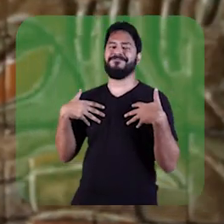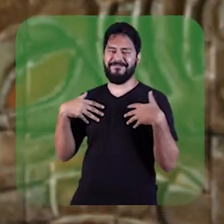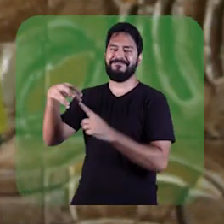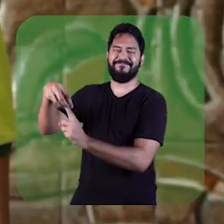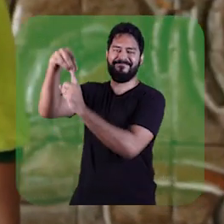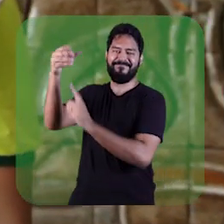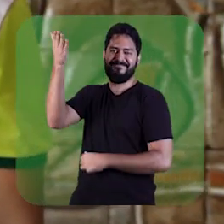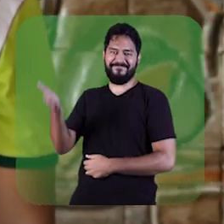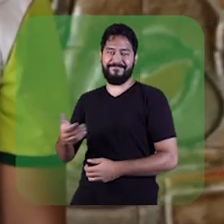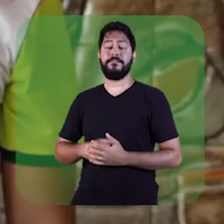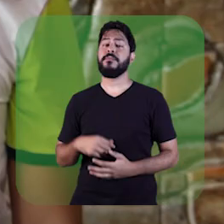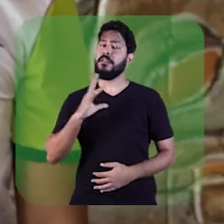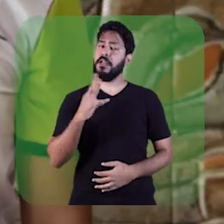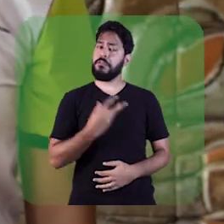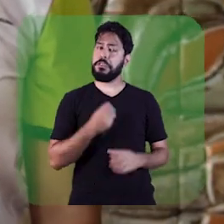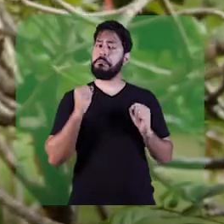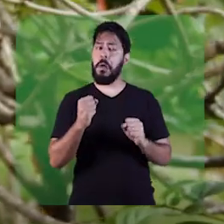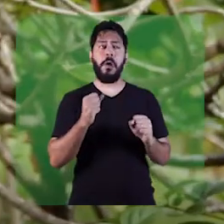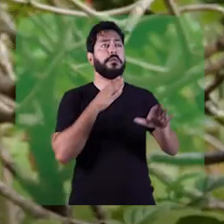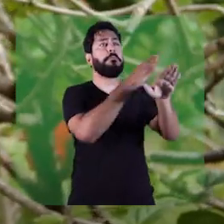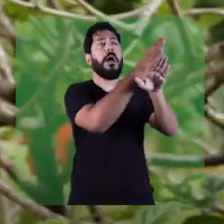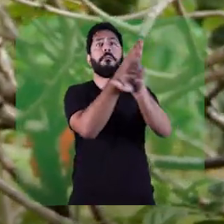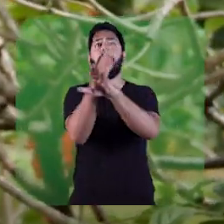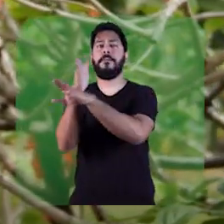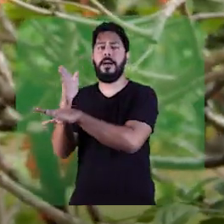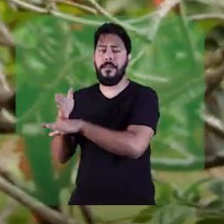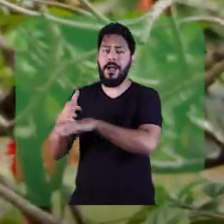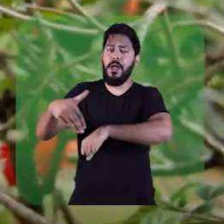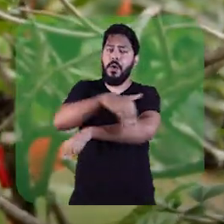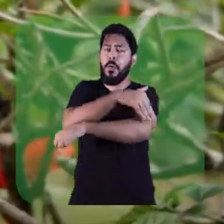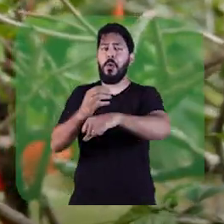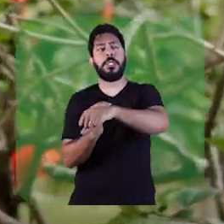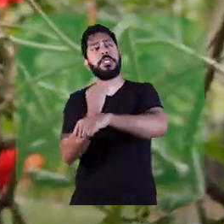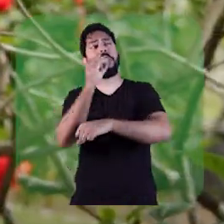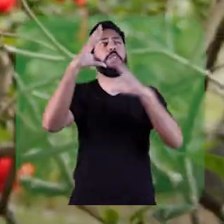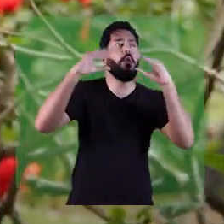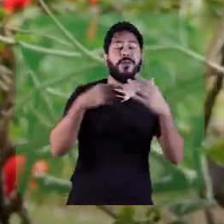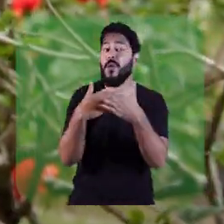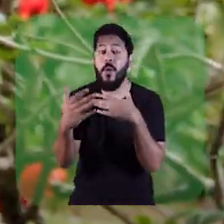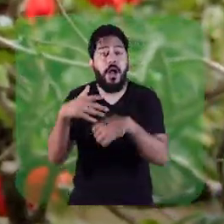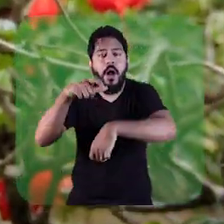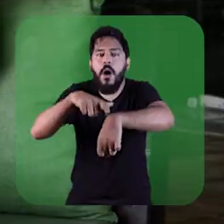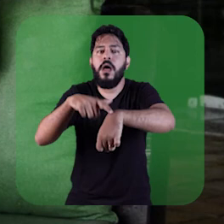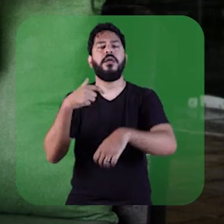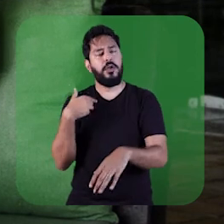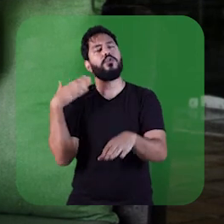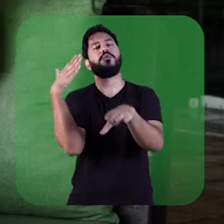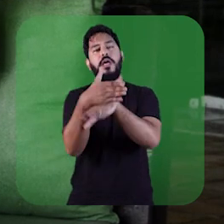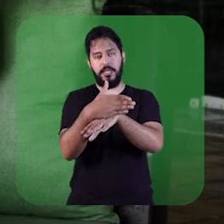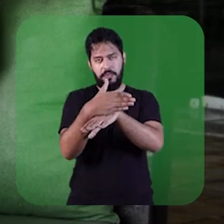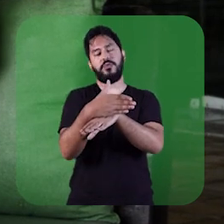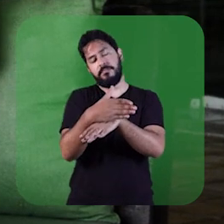ela pode ocupar, né, a rua, a noite, sabe? Eu tô saindo ao dia para poder